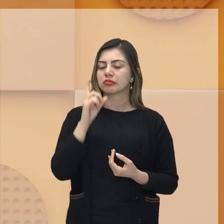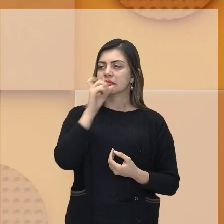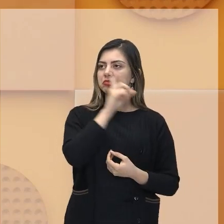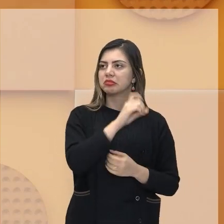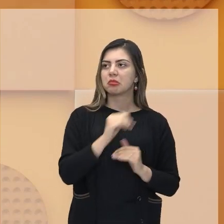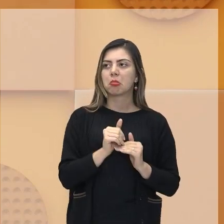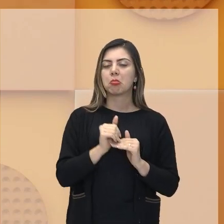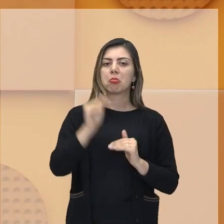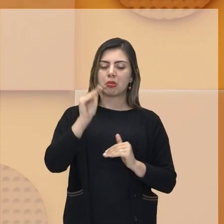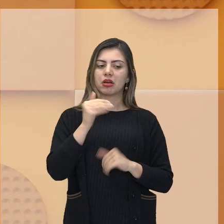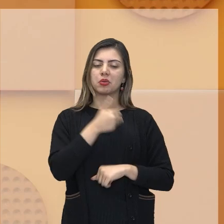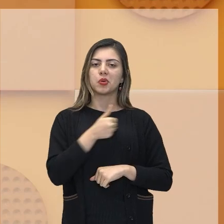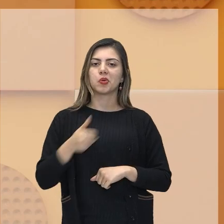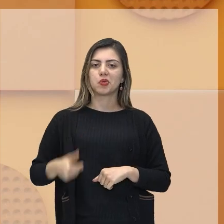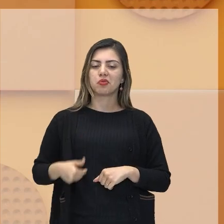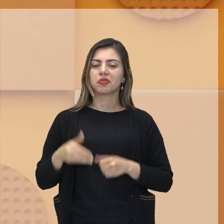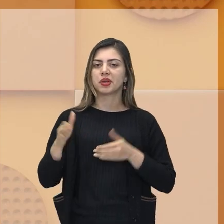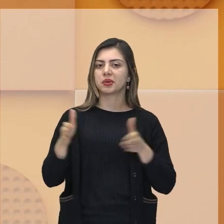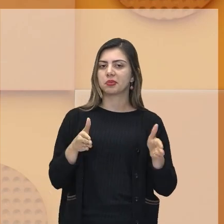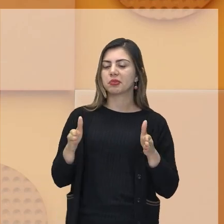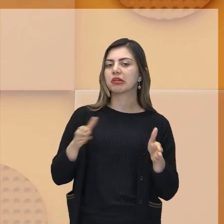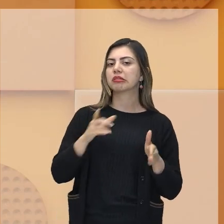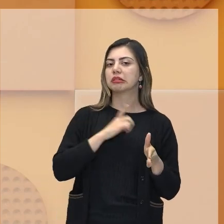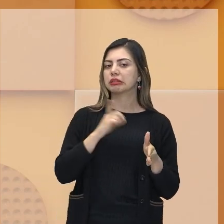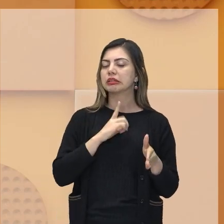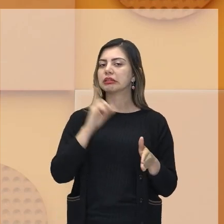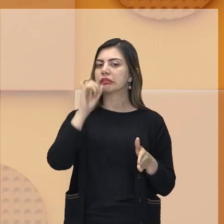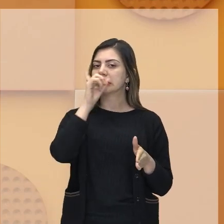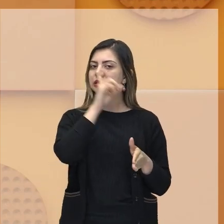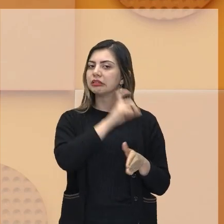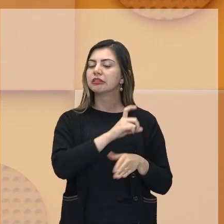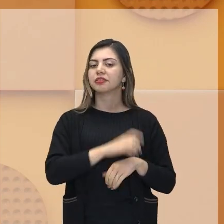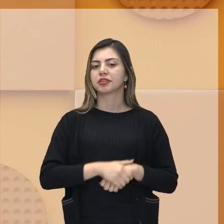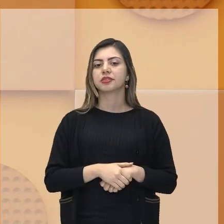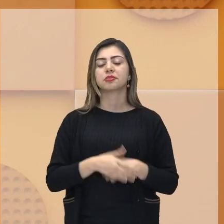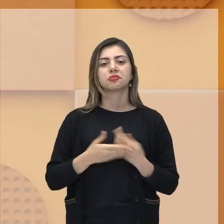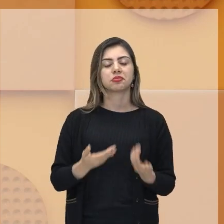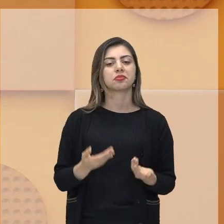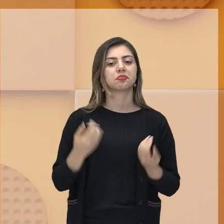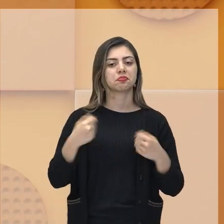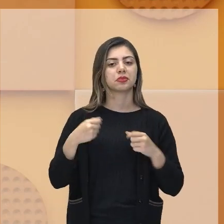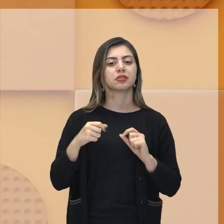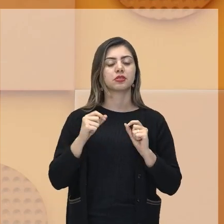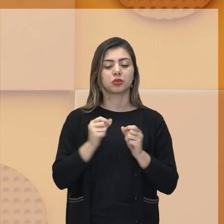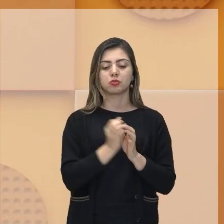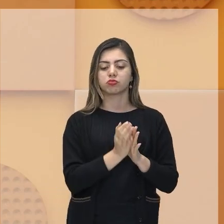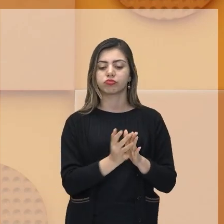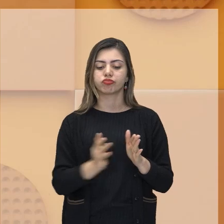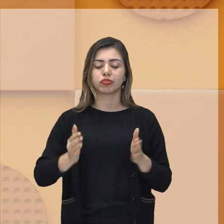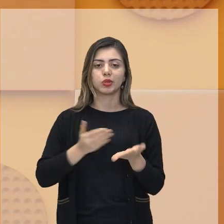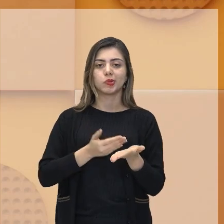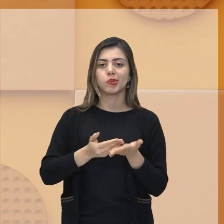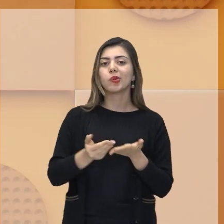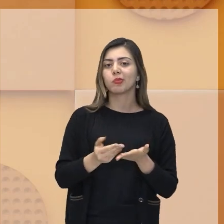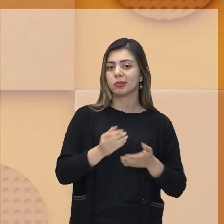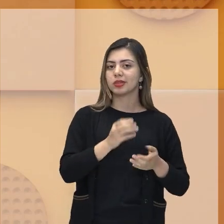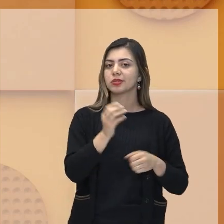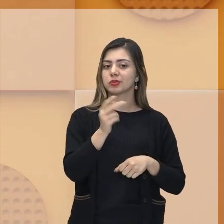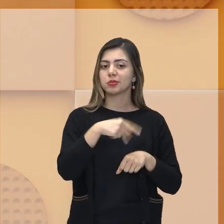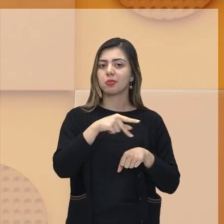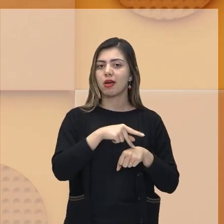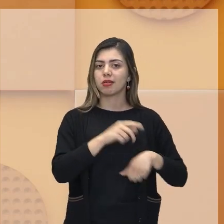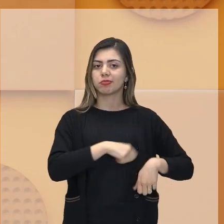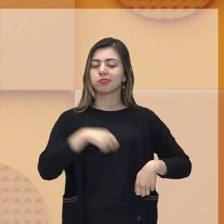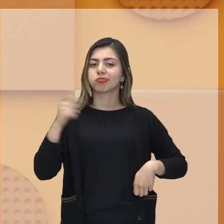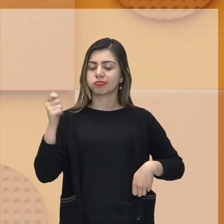que o governo central ali ele teve que lidar nesses primeiros anos de Brasil independente. A gente